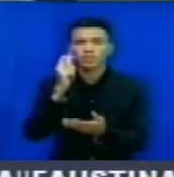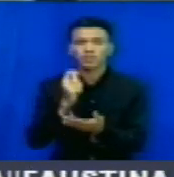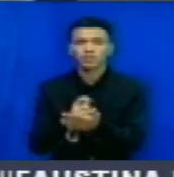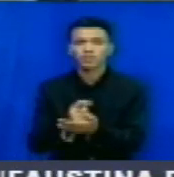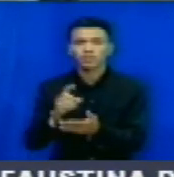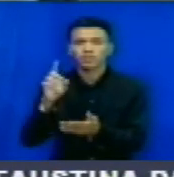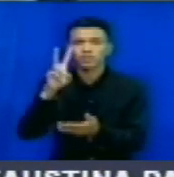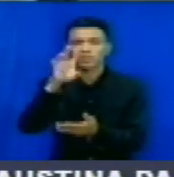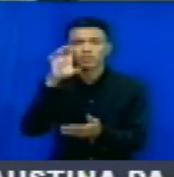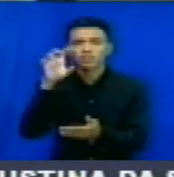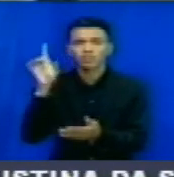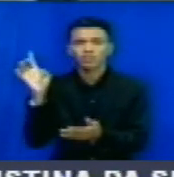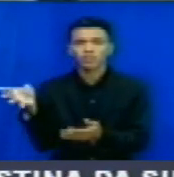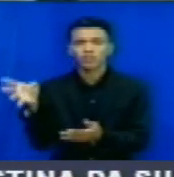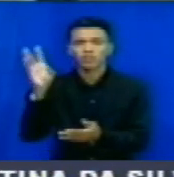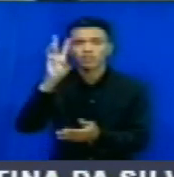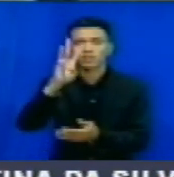246 casos.